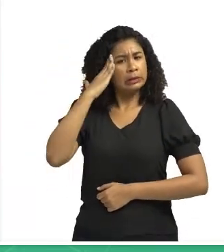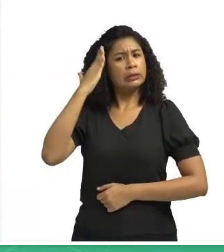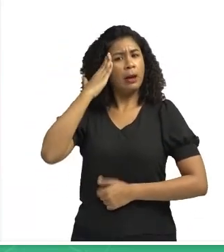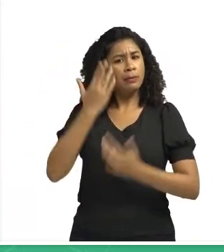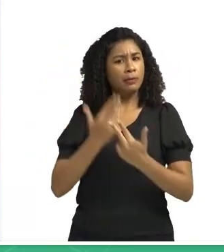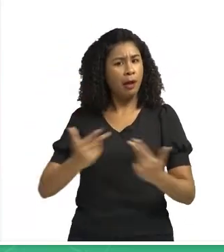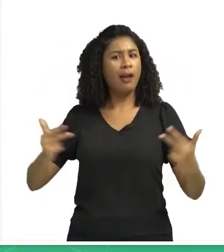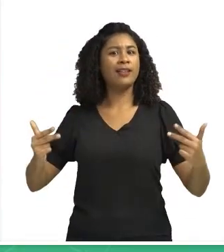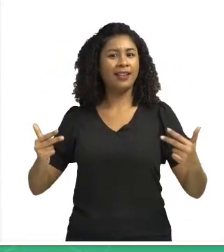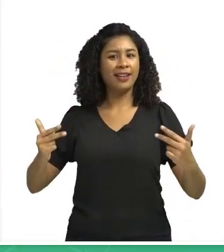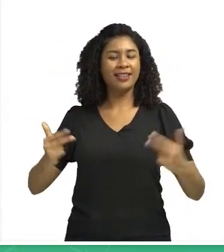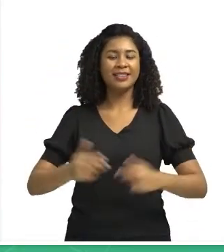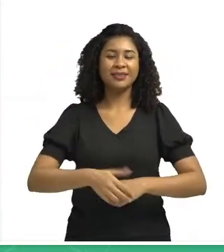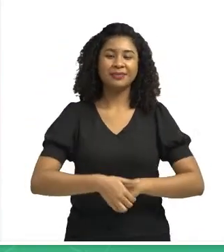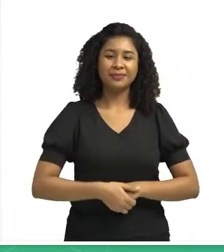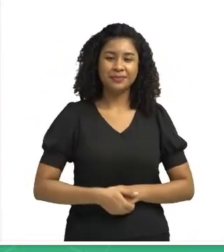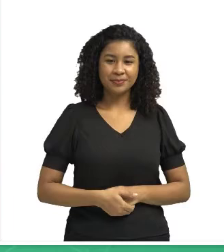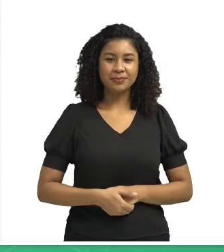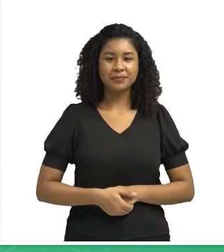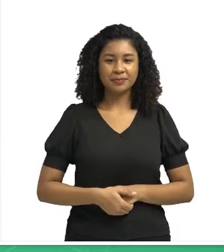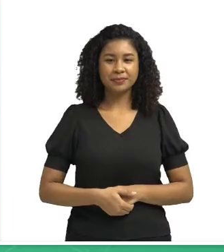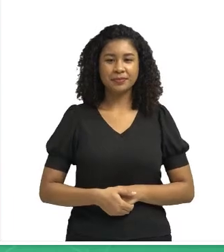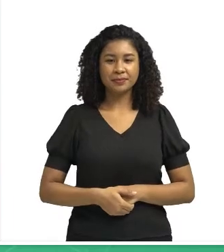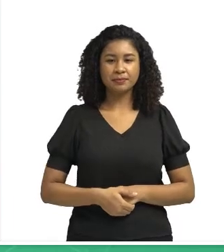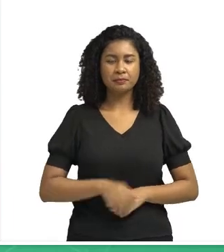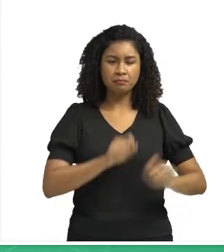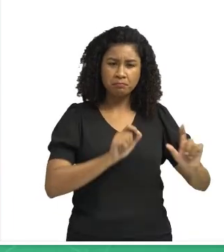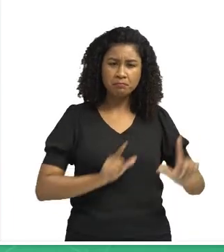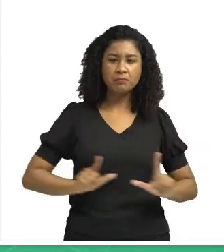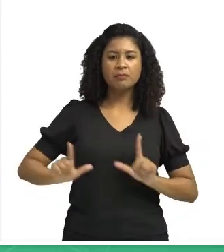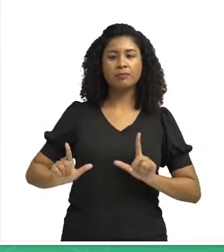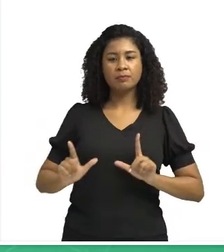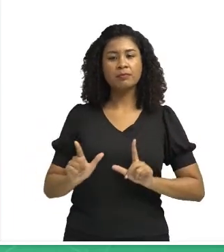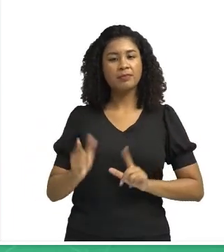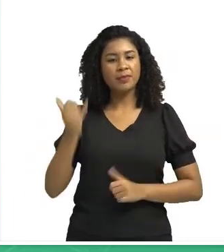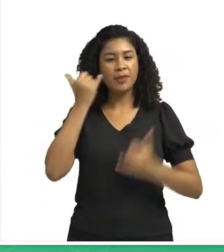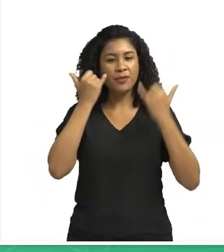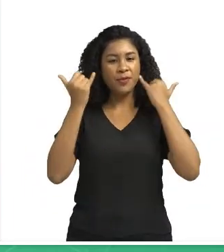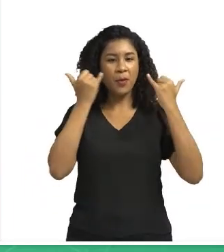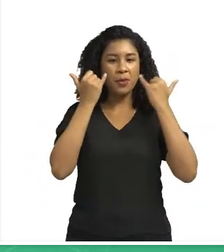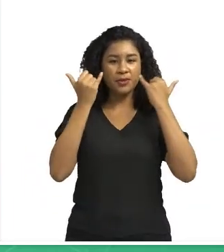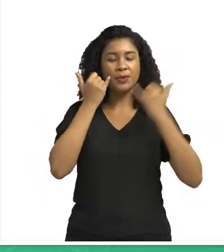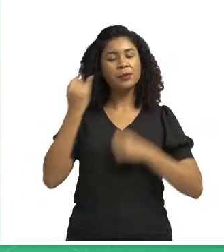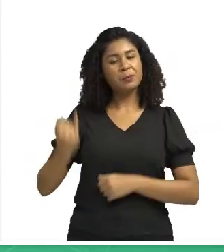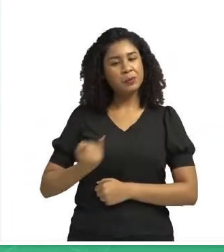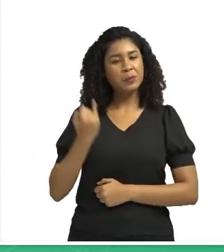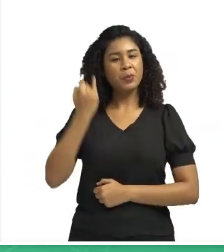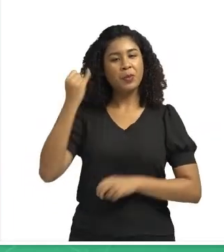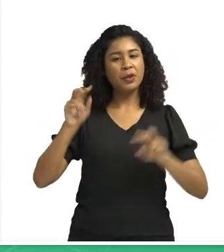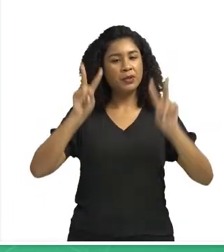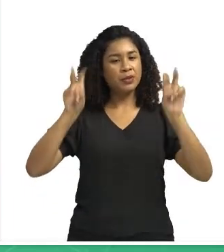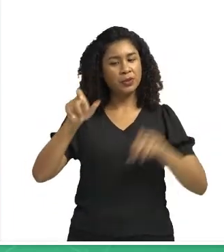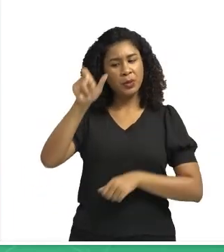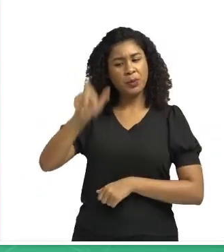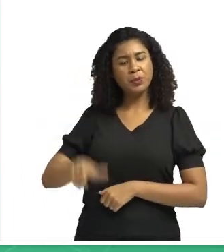falando, tá bom? E aí a próxima cartela traz algumas informações a respeito